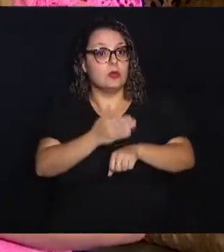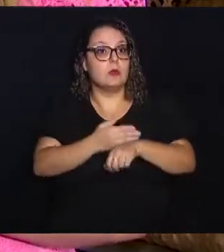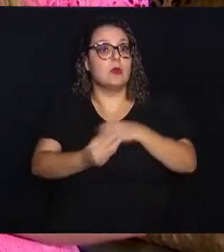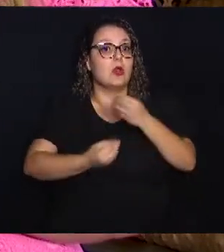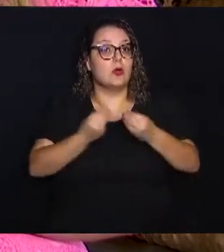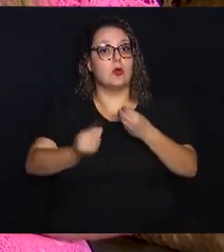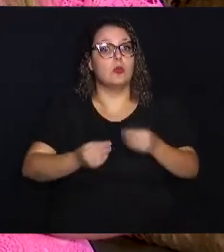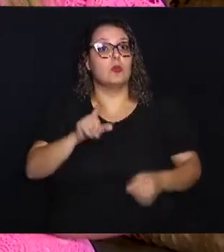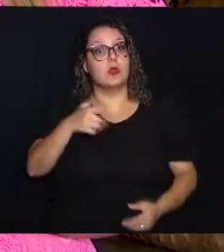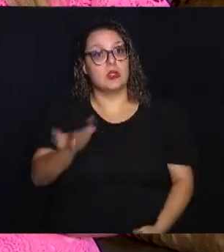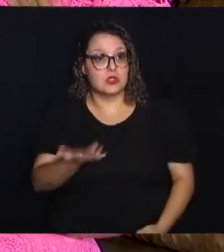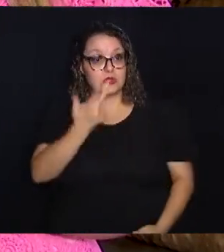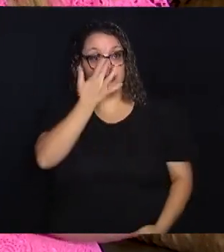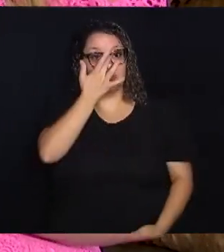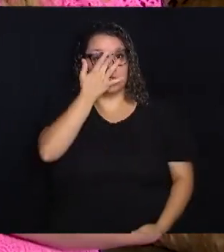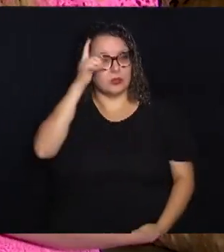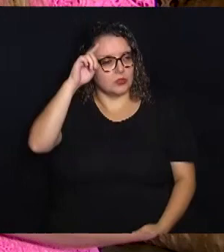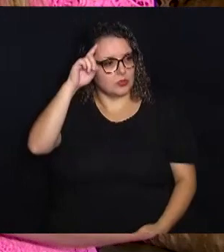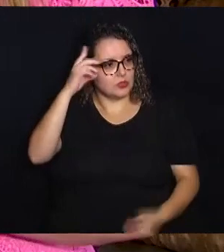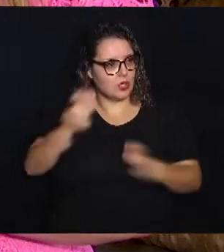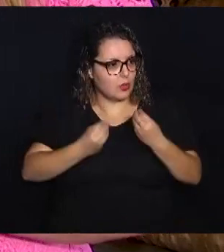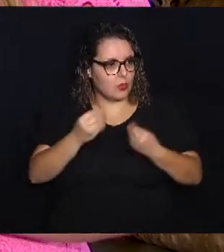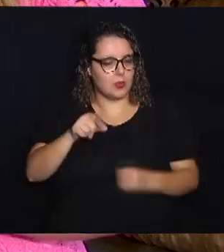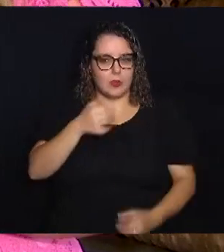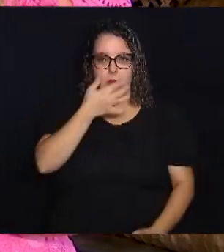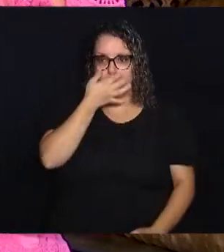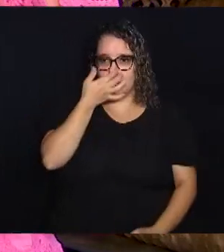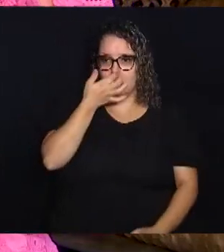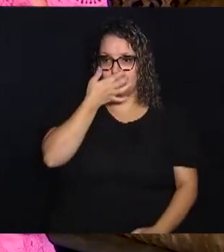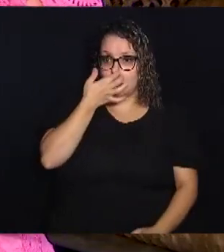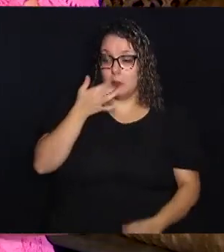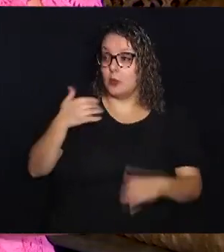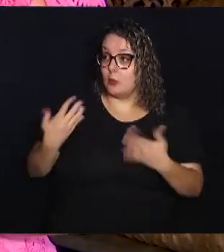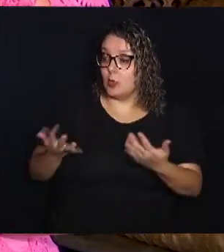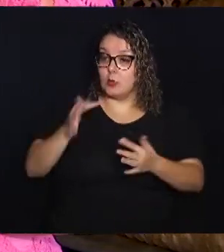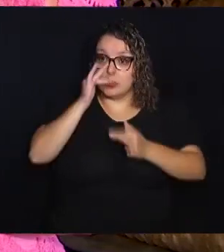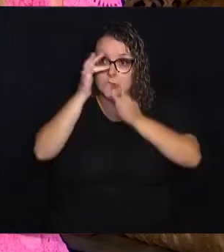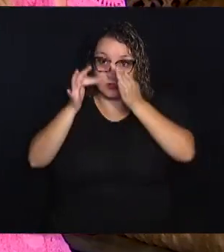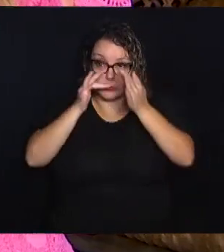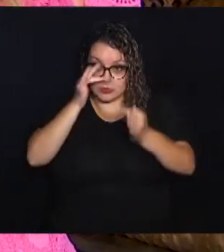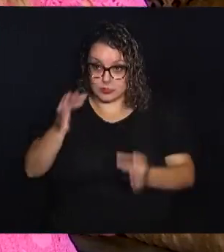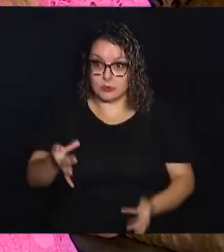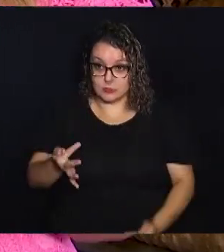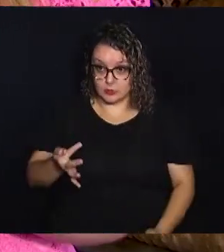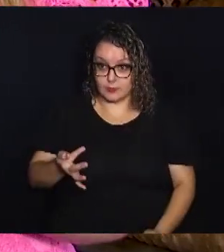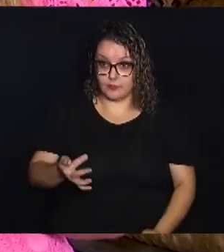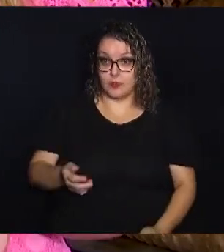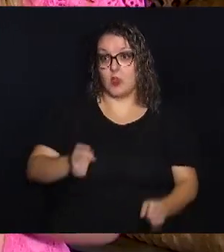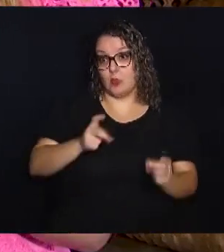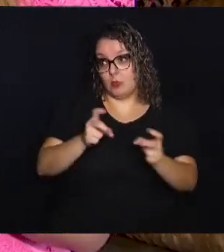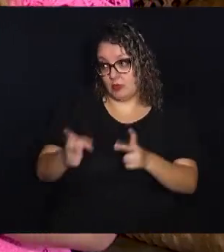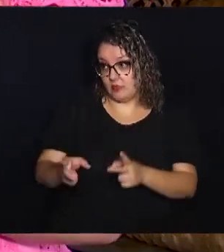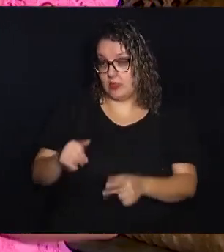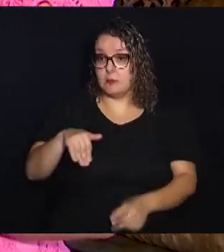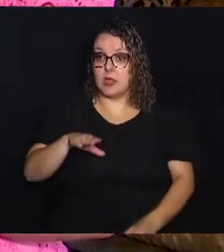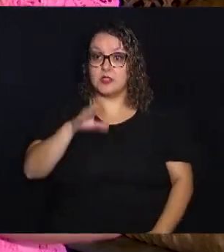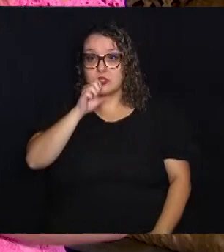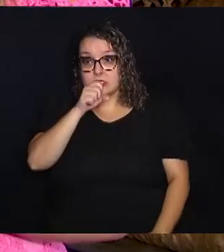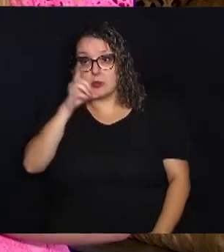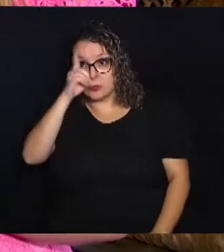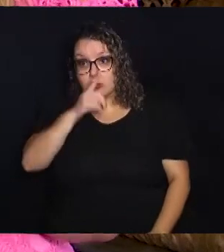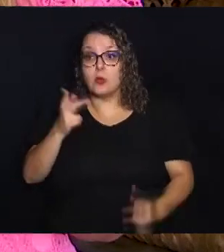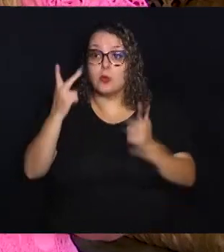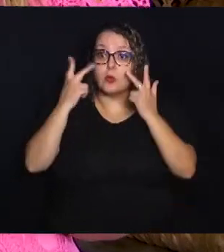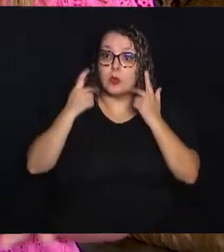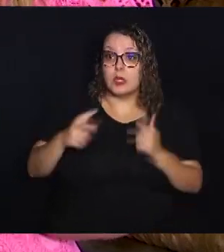como funciona, não é? O dia a dia, como é que é? Bom, as flores, elas têm uma saída maior no final de semana,